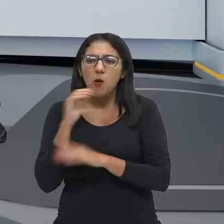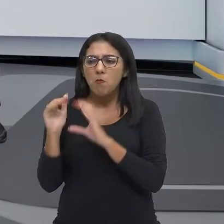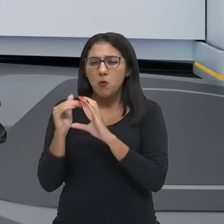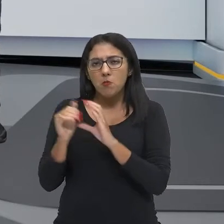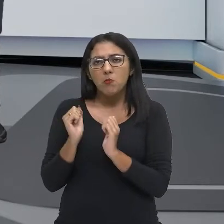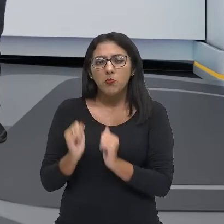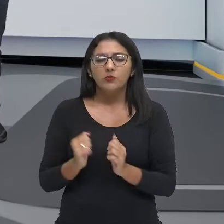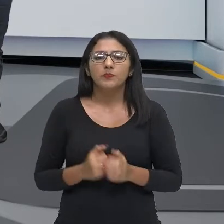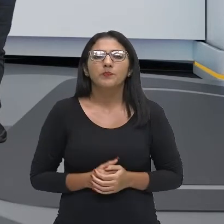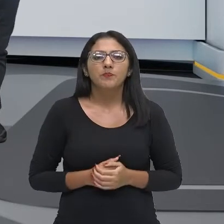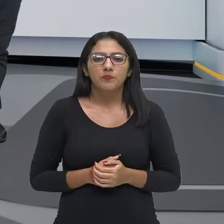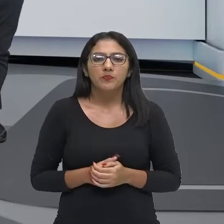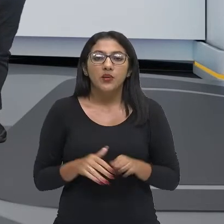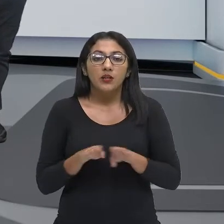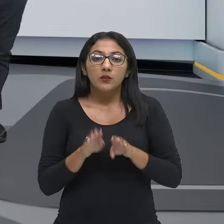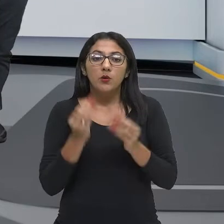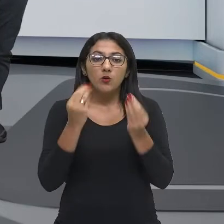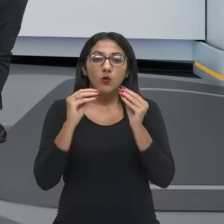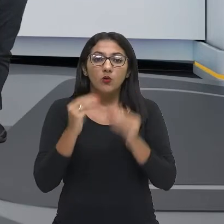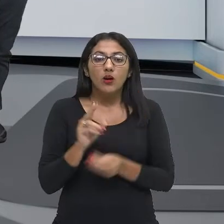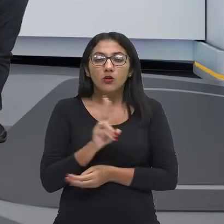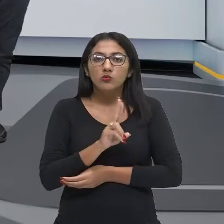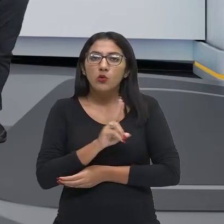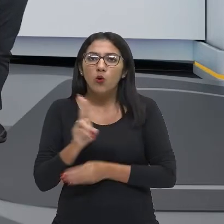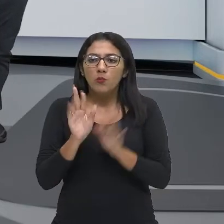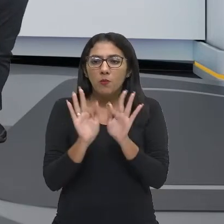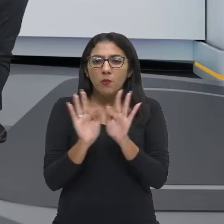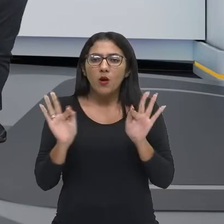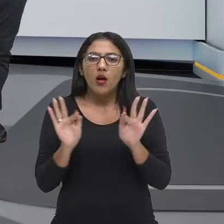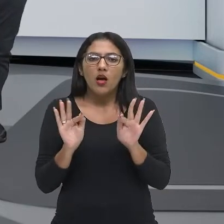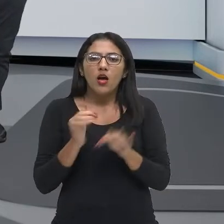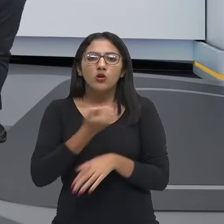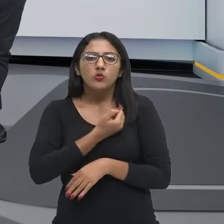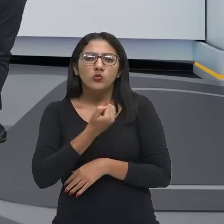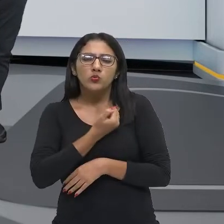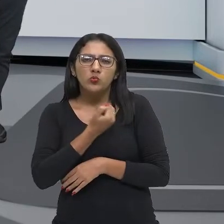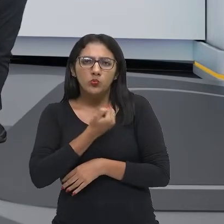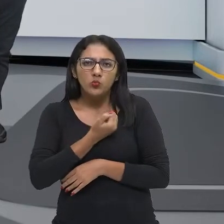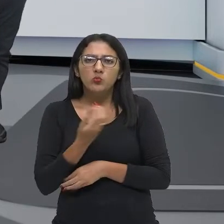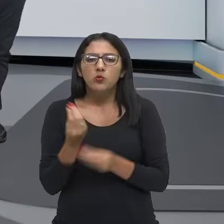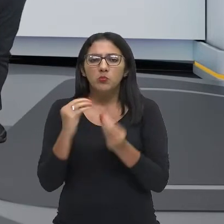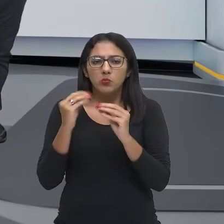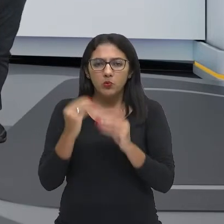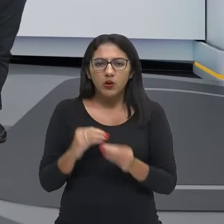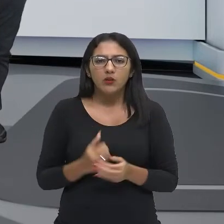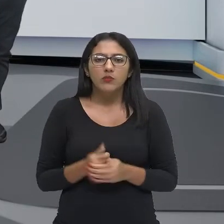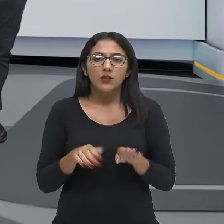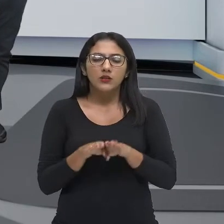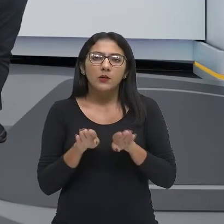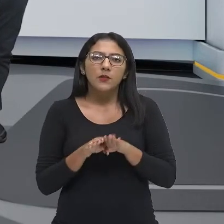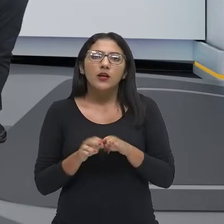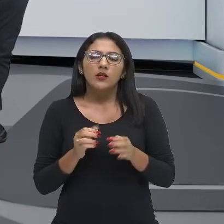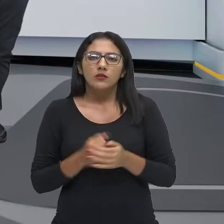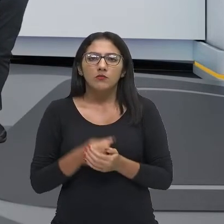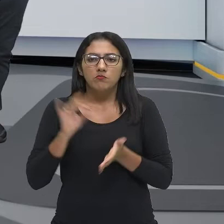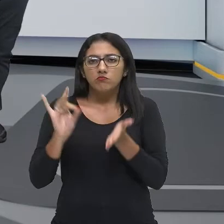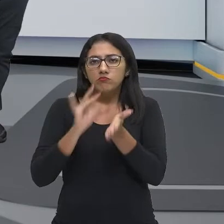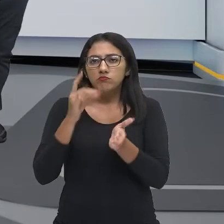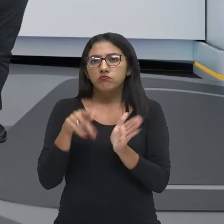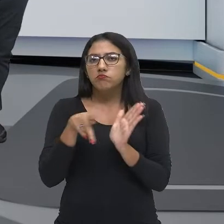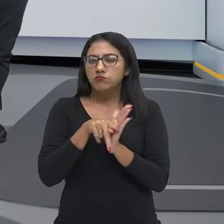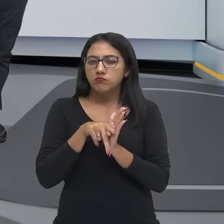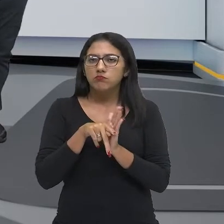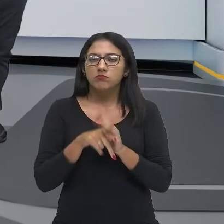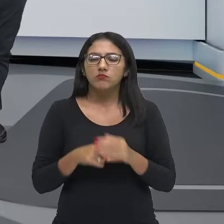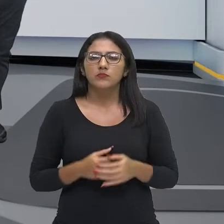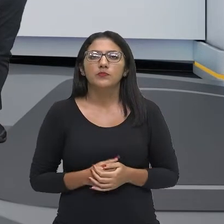dúvidas, assim como colocar o seu nome completo, telefone, ramal, utilizar uma assinatura de e-mail, tá?